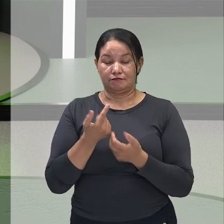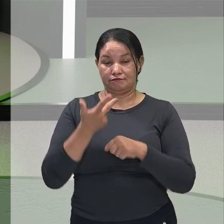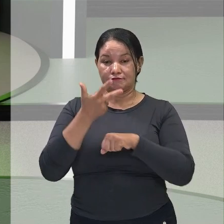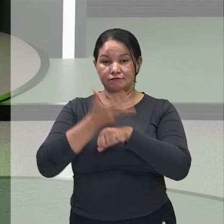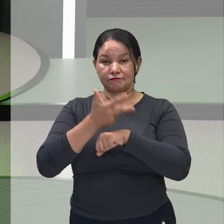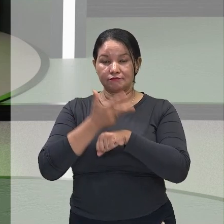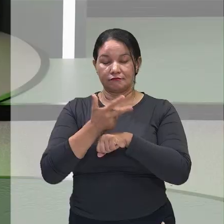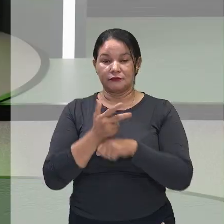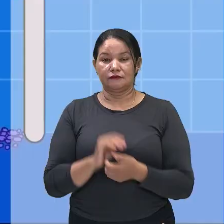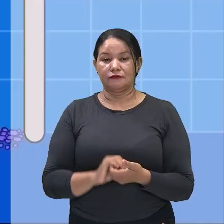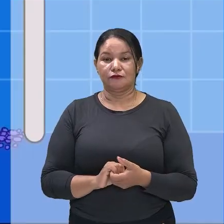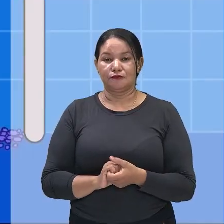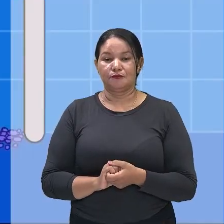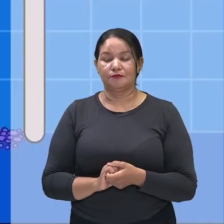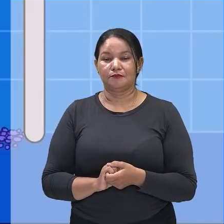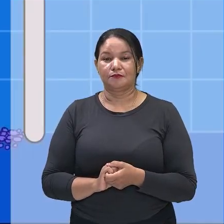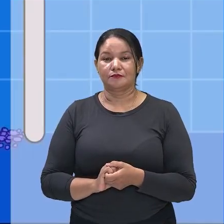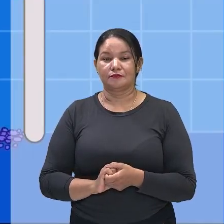animação.